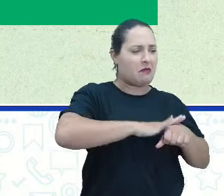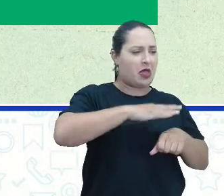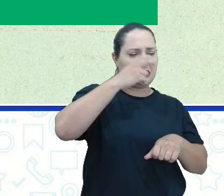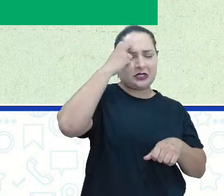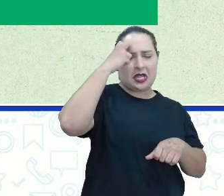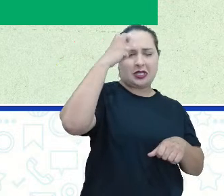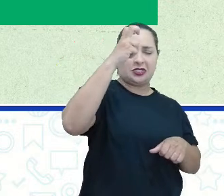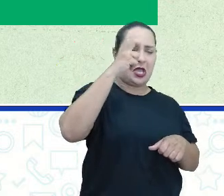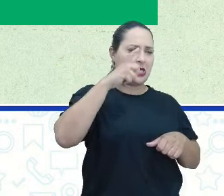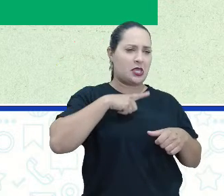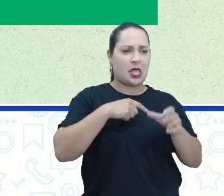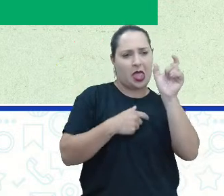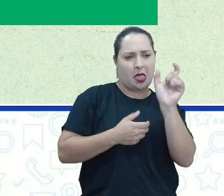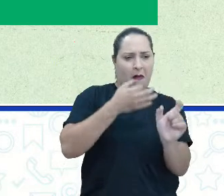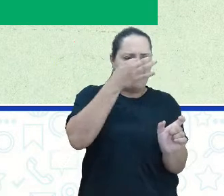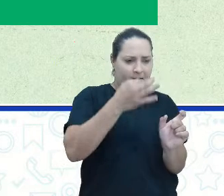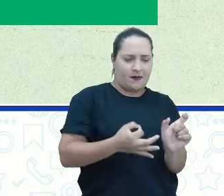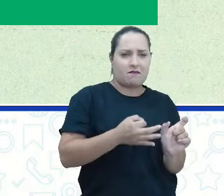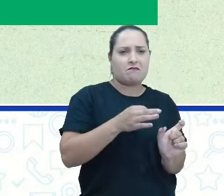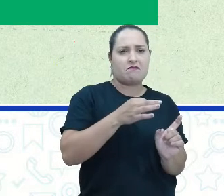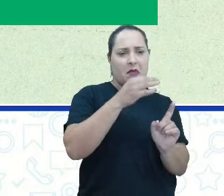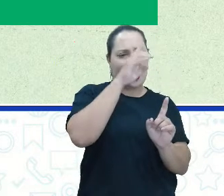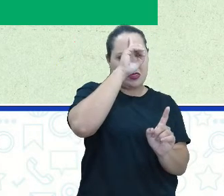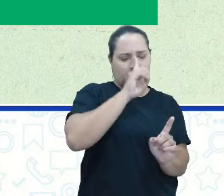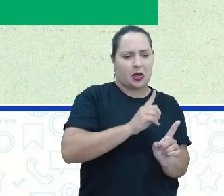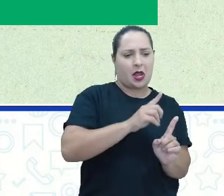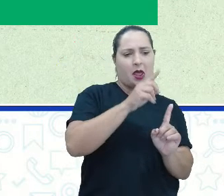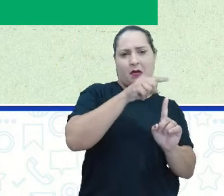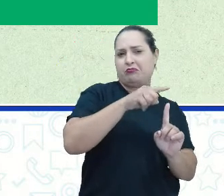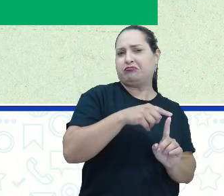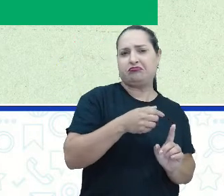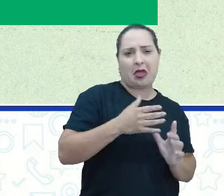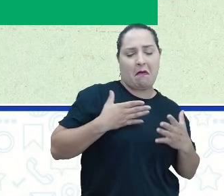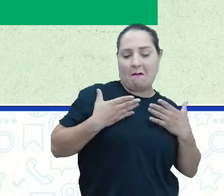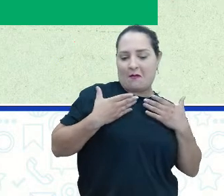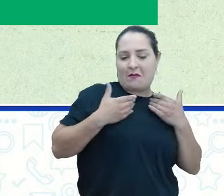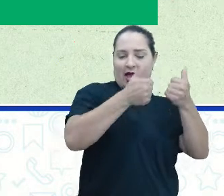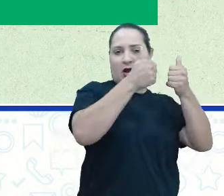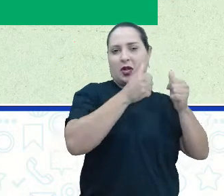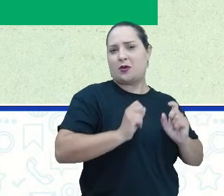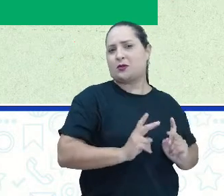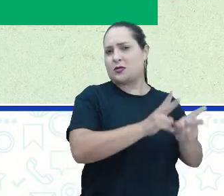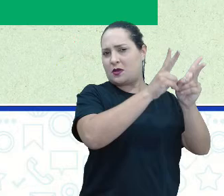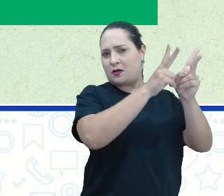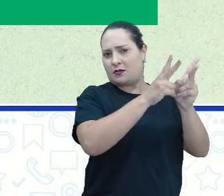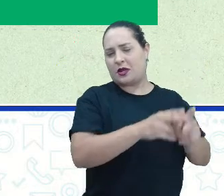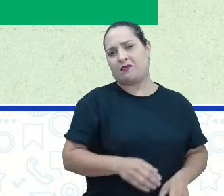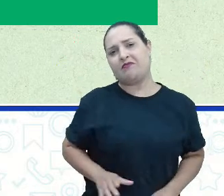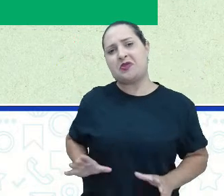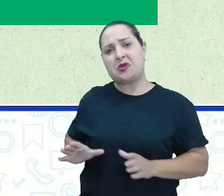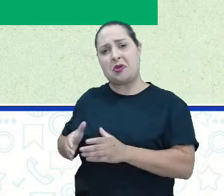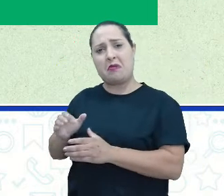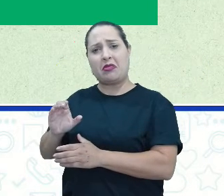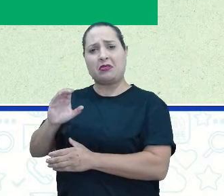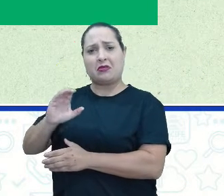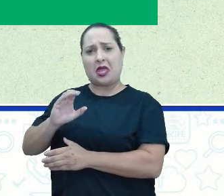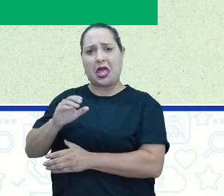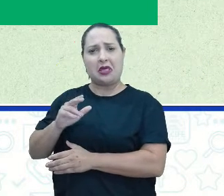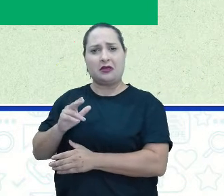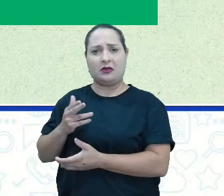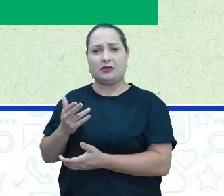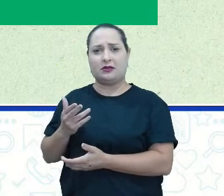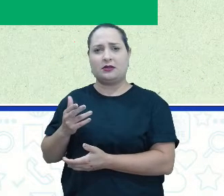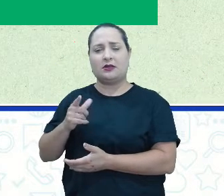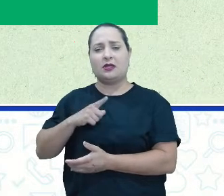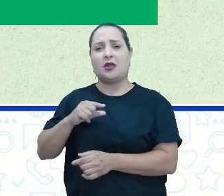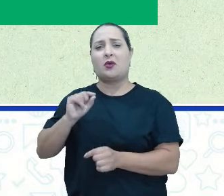dentro do padrão, com poder sempre melhor, né? Enquanto que a classe C, ela nunca é pensada por si, ela é pensada